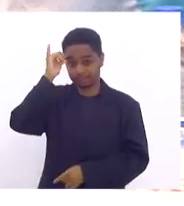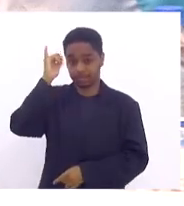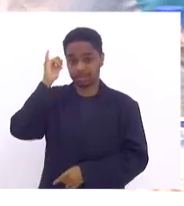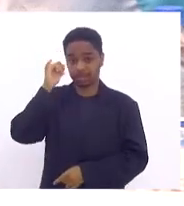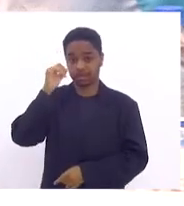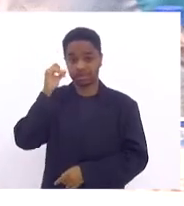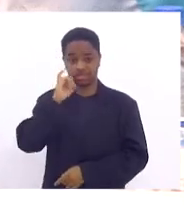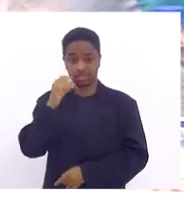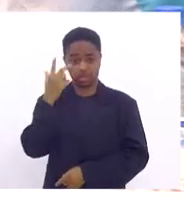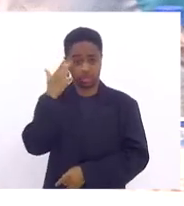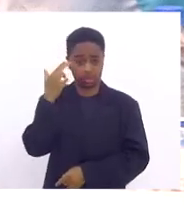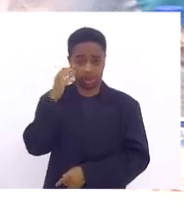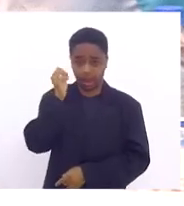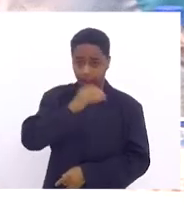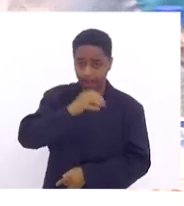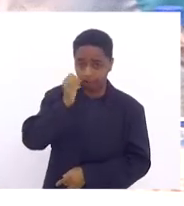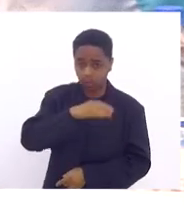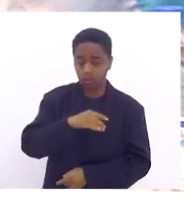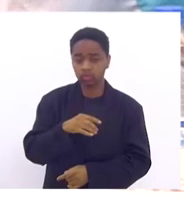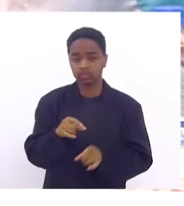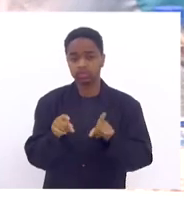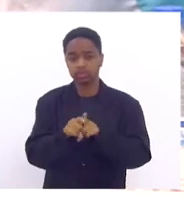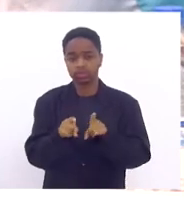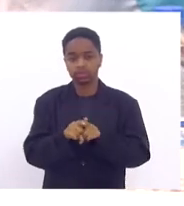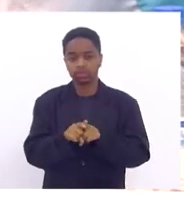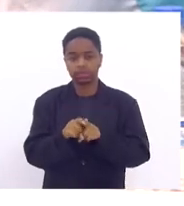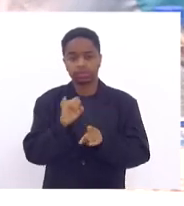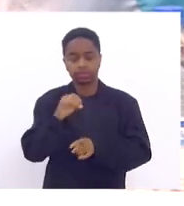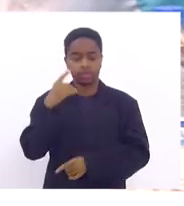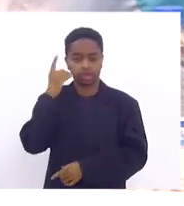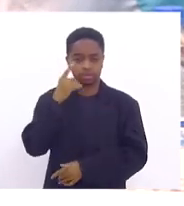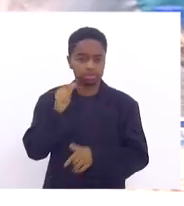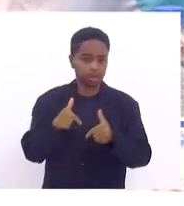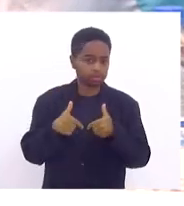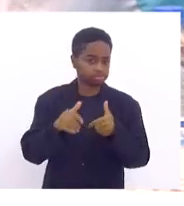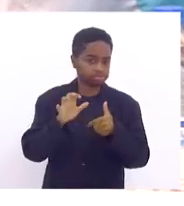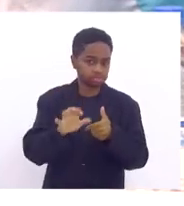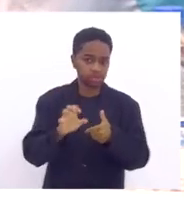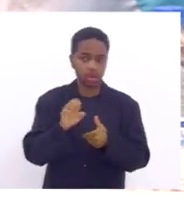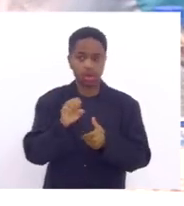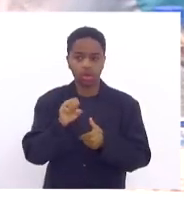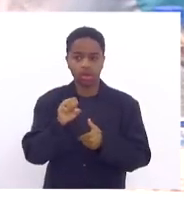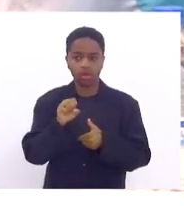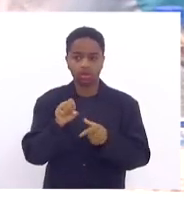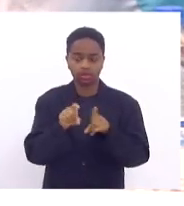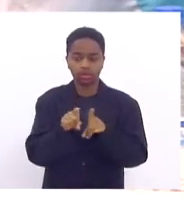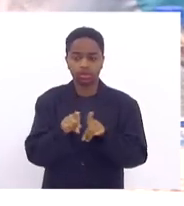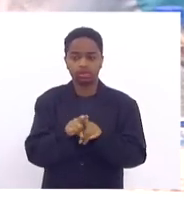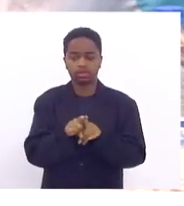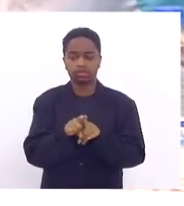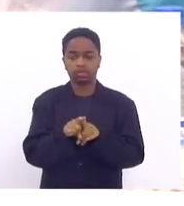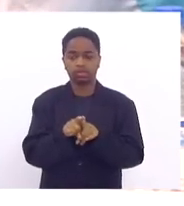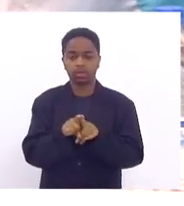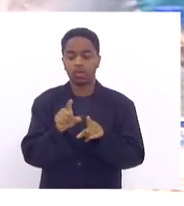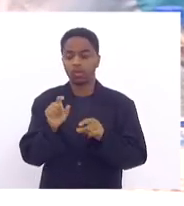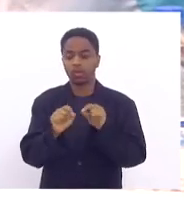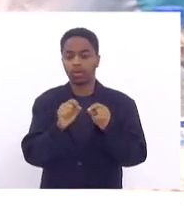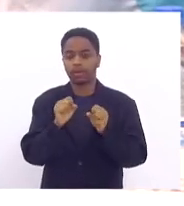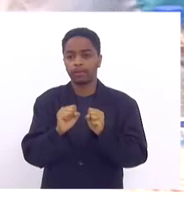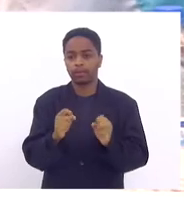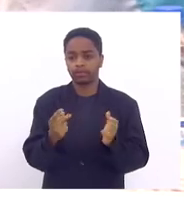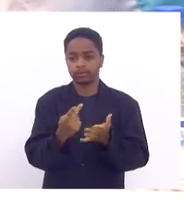normalizem abusos porventura feitos por por parlamentares e com no uso das suas imunidades E também o que pode existir e